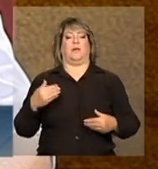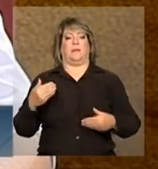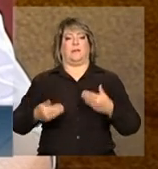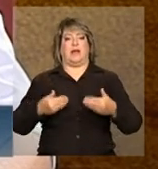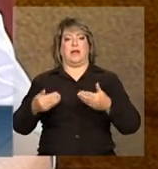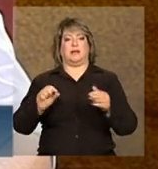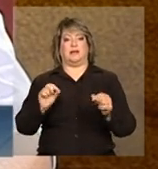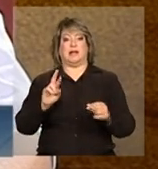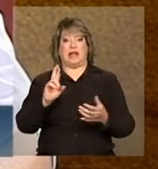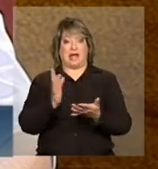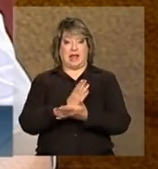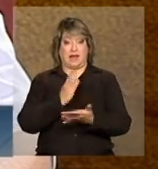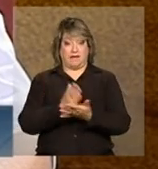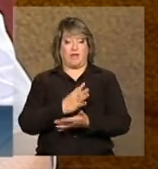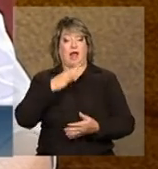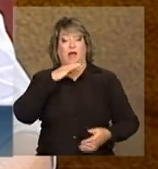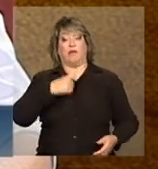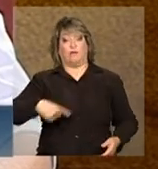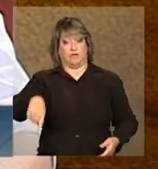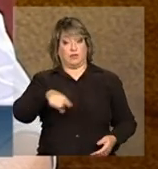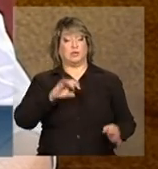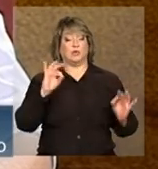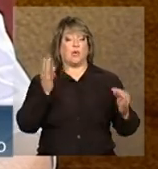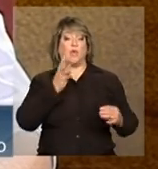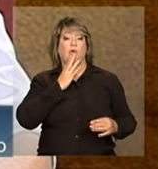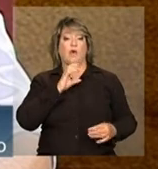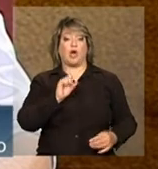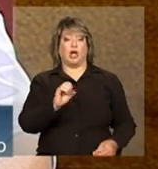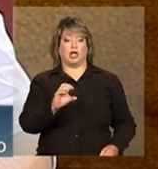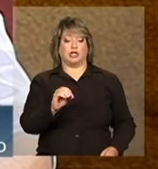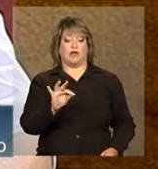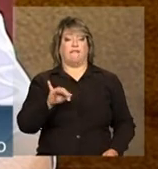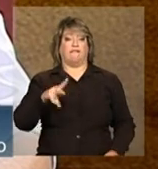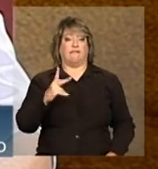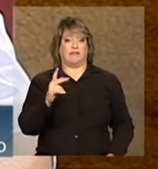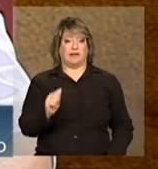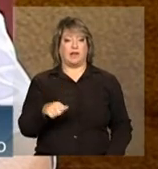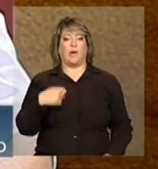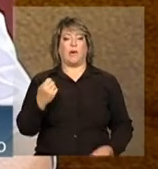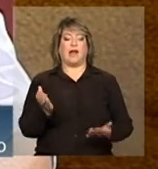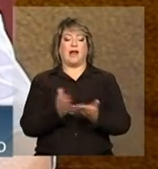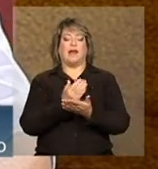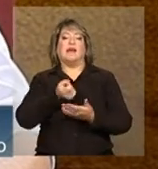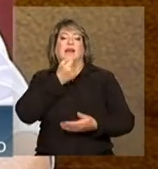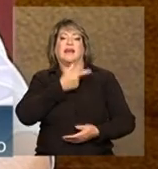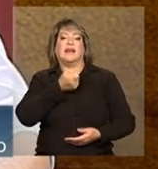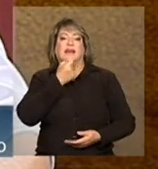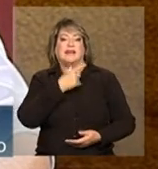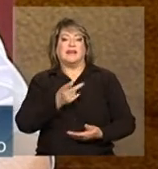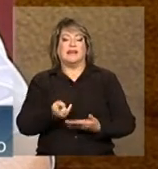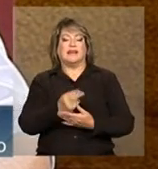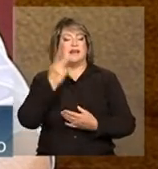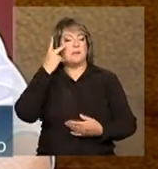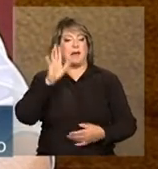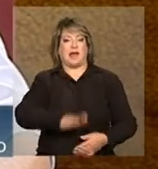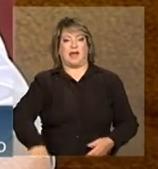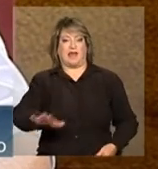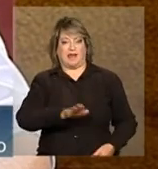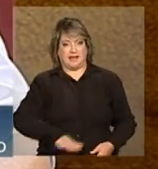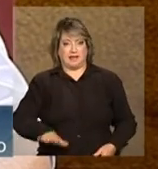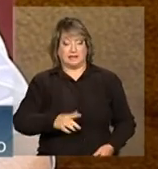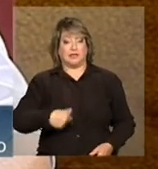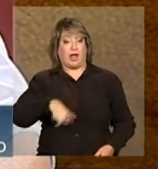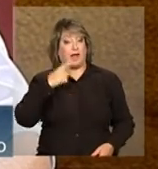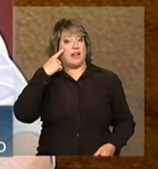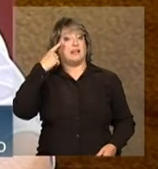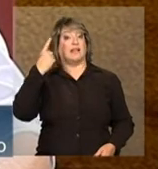revista que eu acho que todos vocês conhecem, que é a Sofinha, que também é uma revista em quadrinhos voltada para o público infantil. A nossa